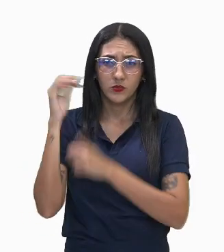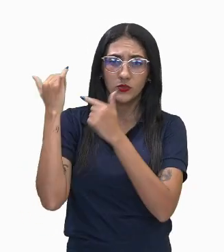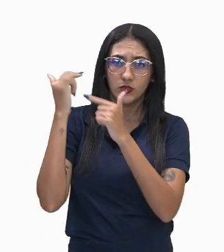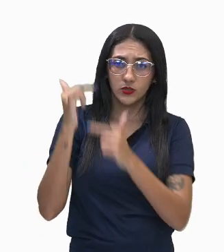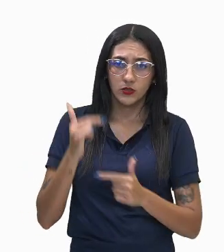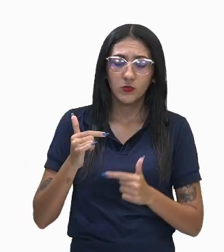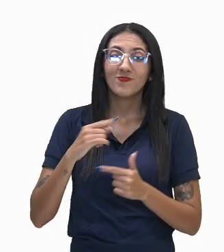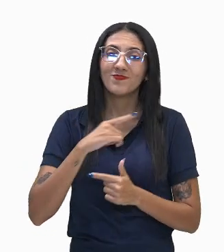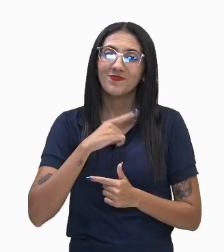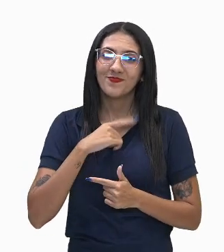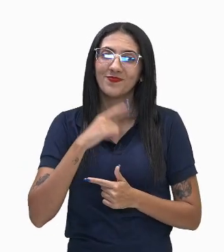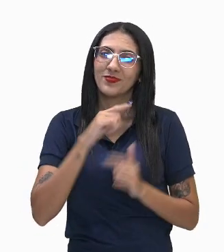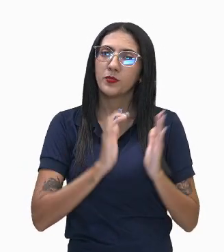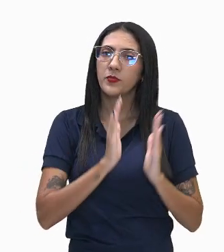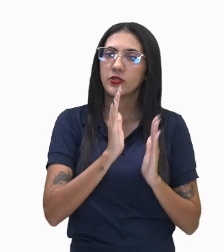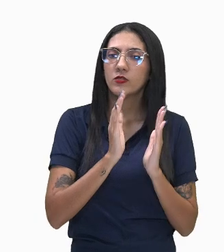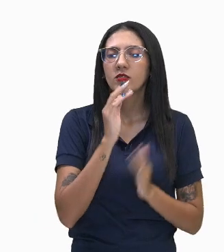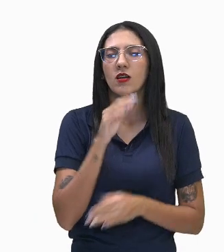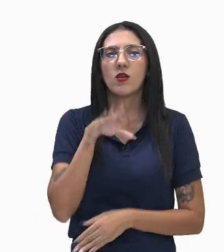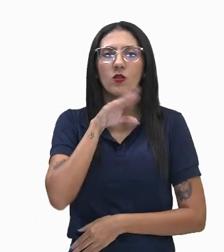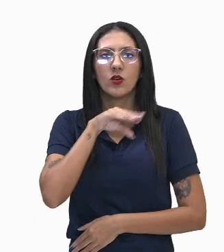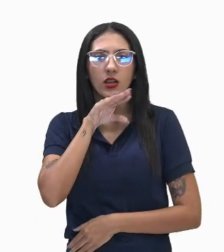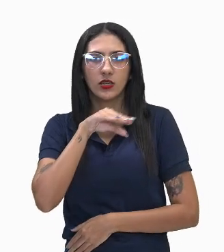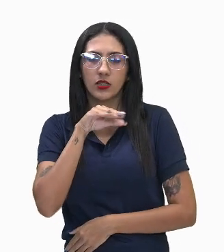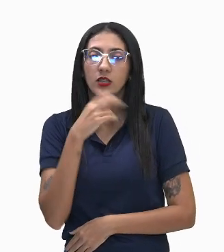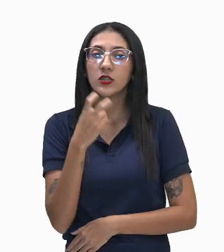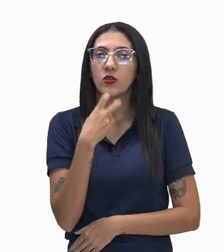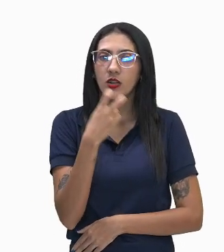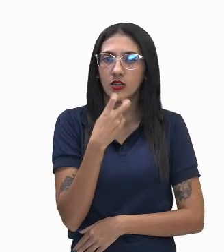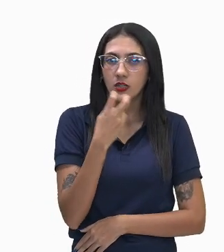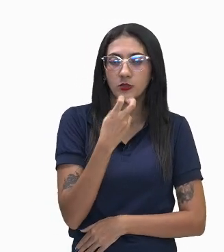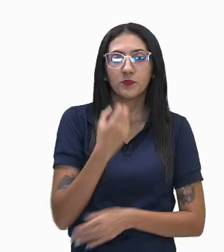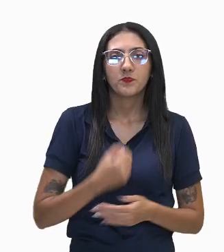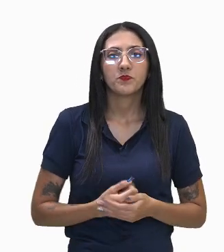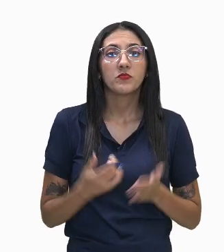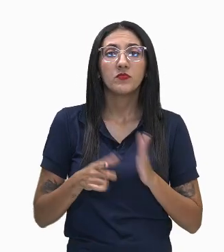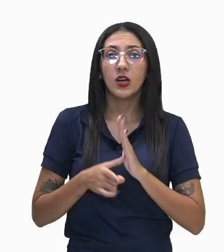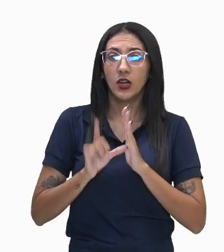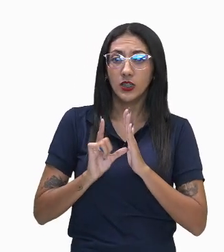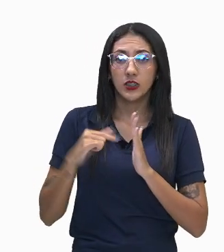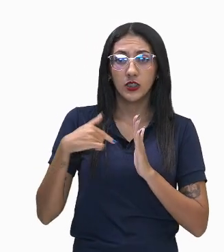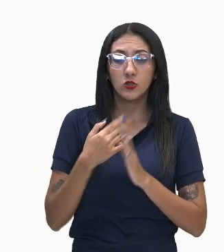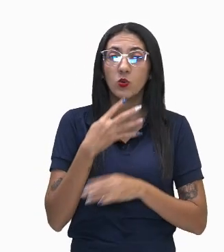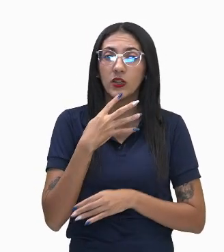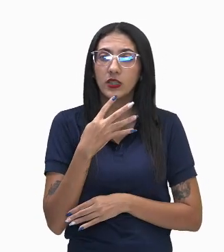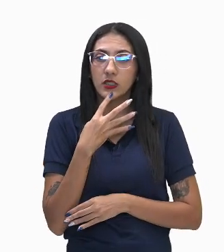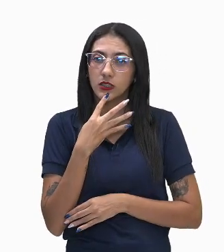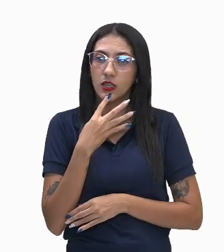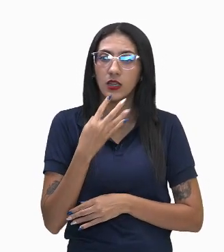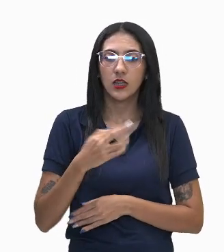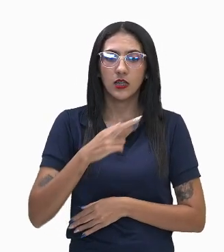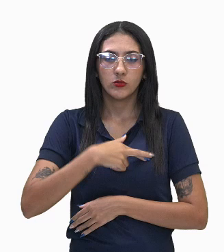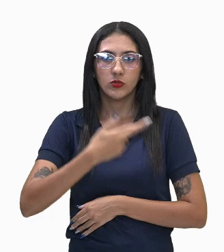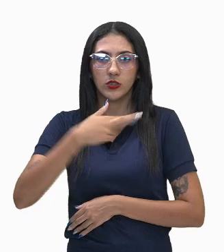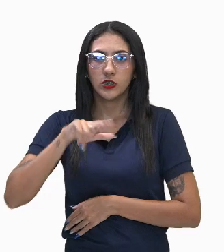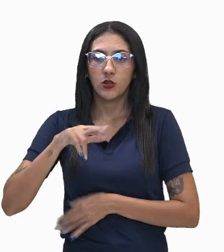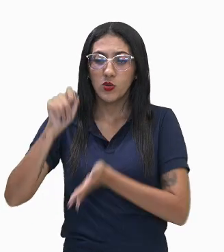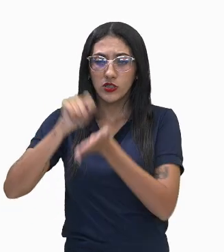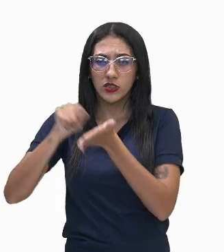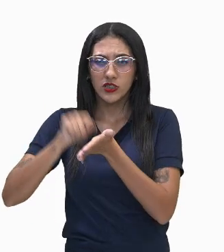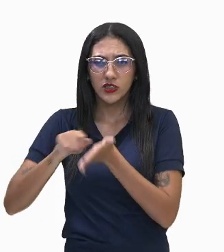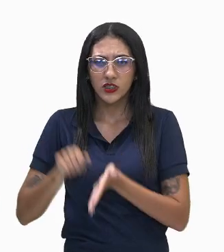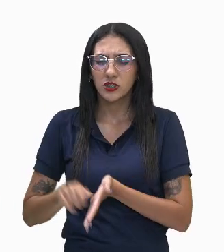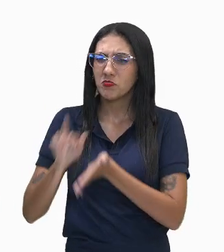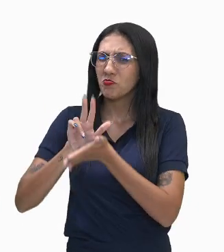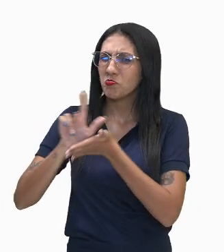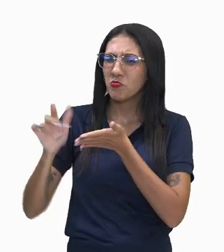pela fase da oralidade. Antes de conhecer as tradições religiosas escritas e sua vasta variedade de